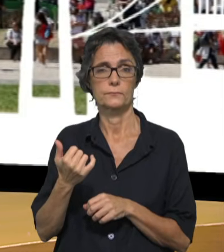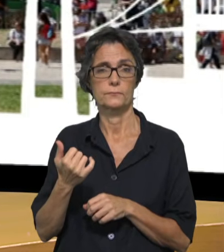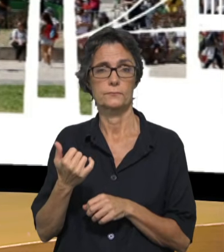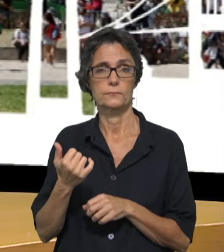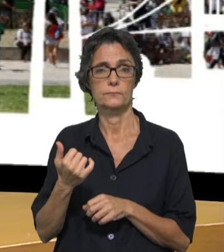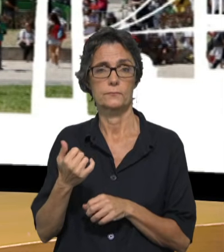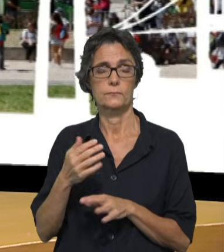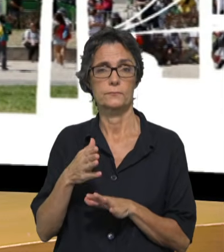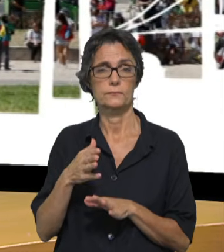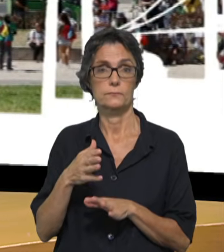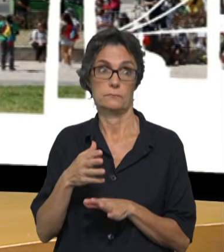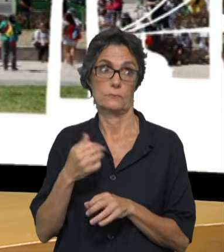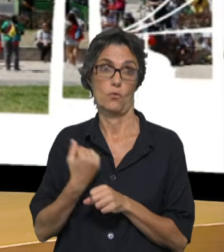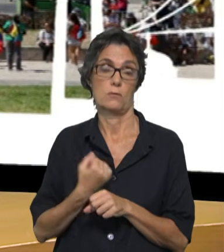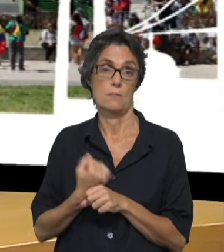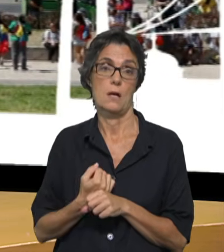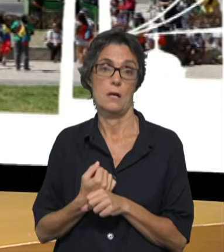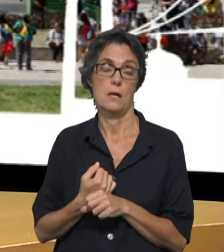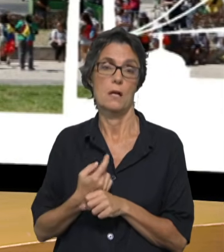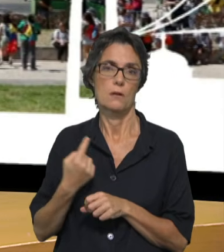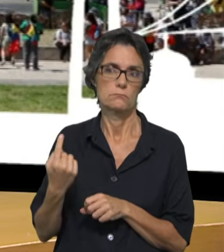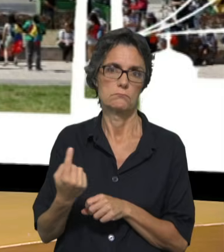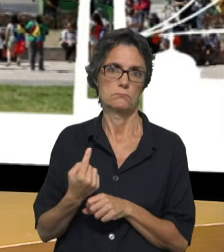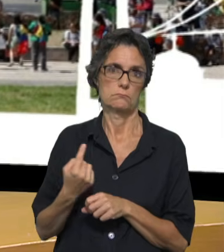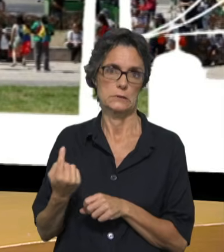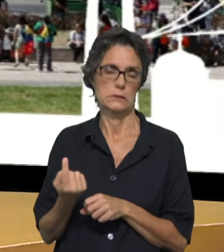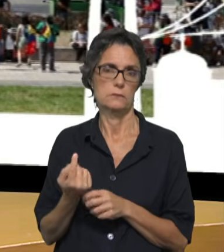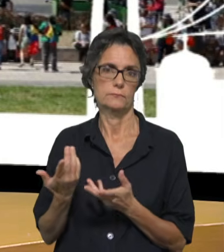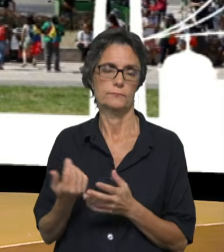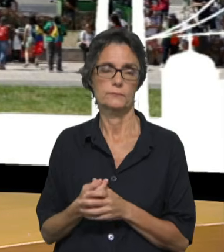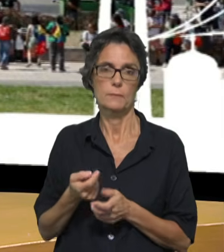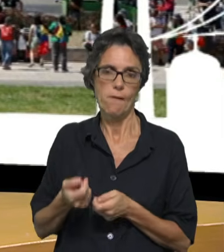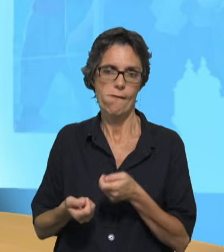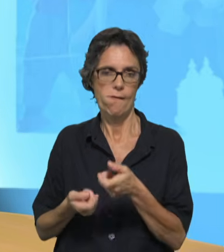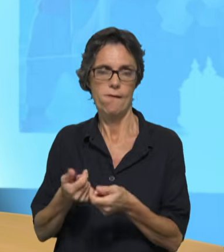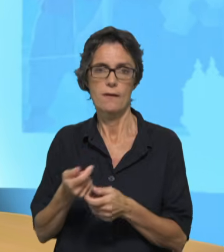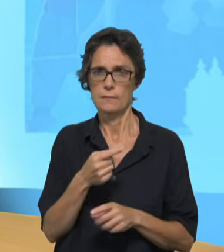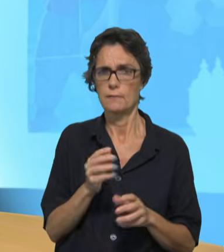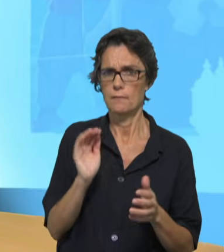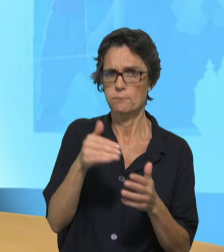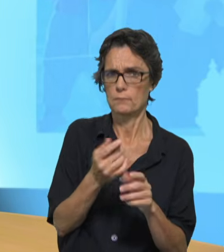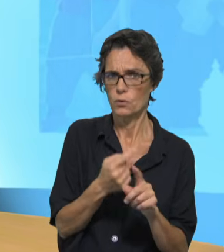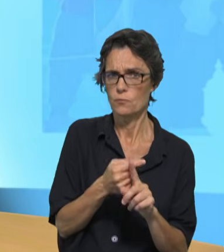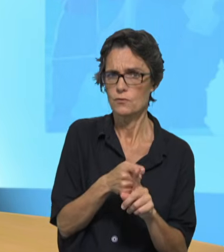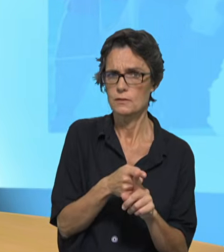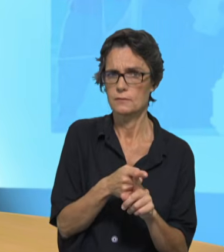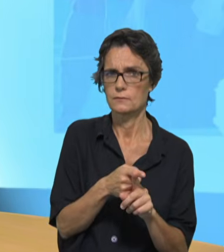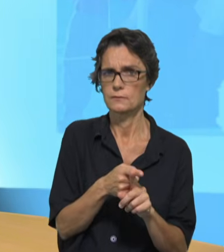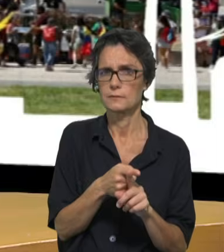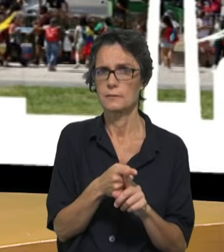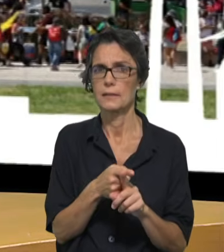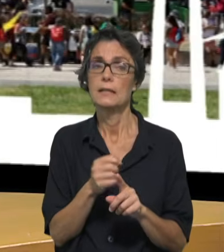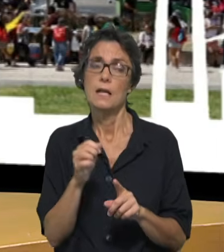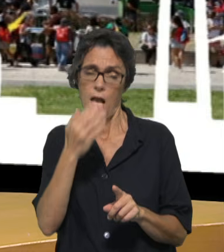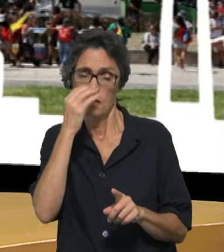11 anos. É um trabalho muito lento, muito lento, muito lento. Mas com resultados muito positivos, Eu penso que sim. quando já